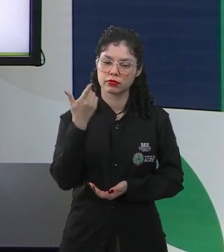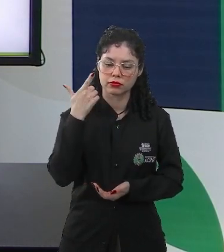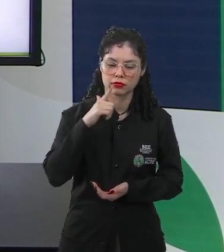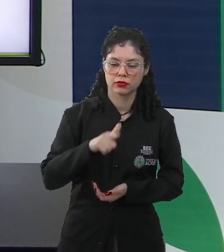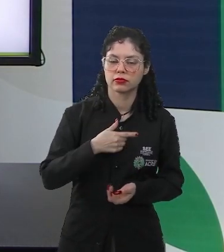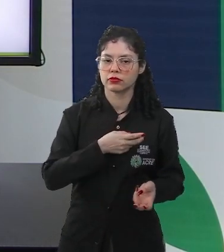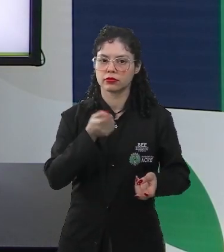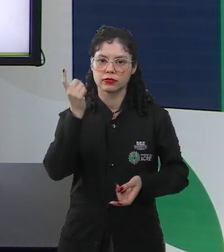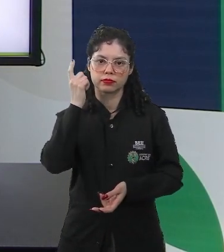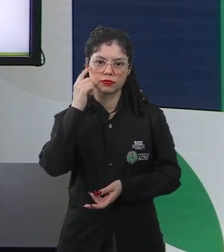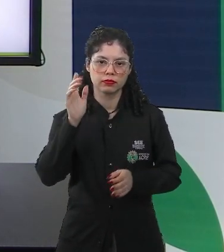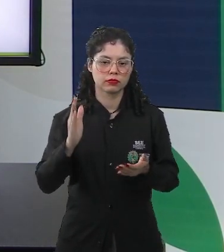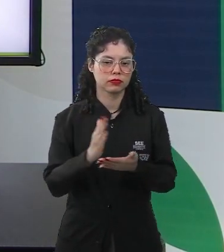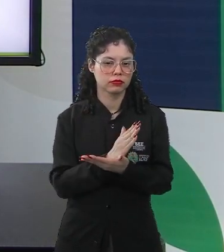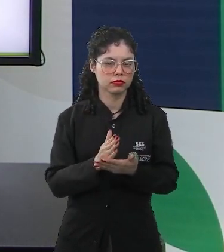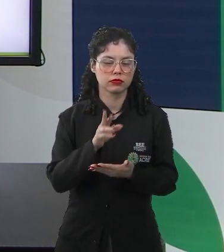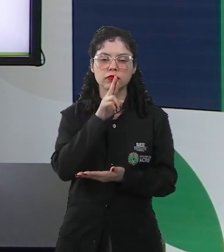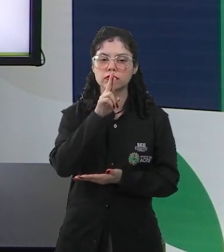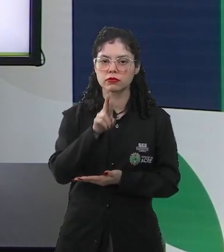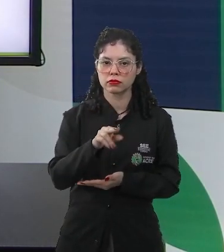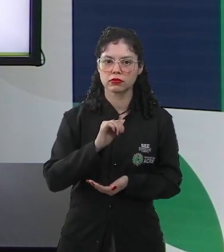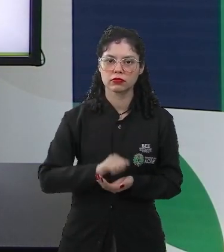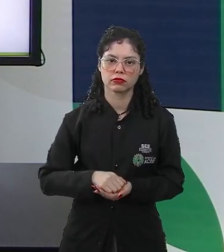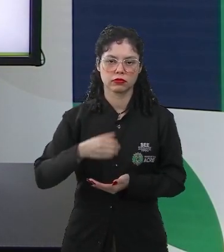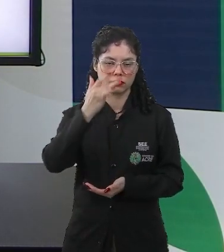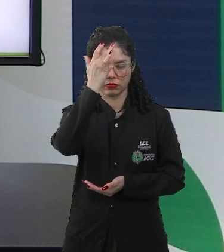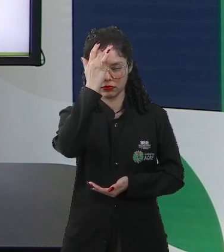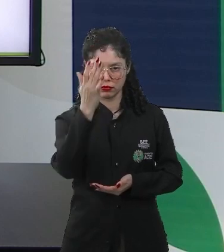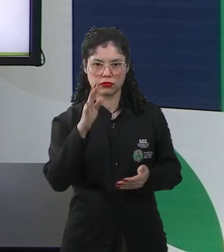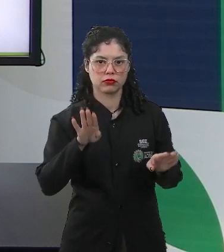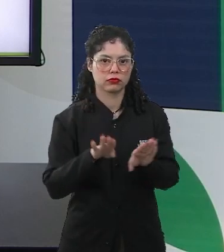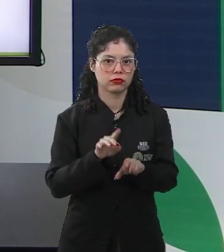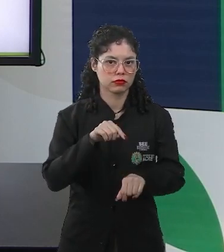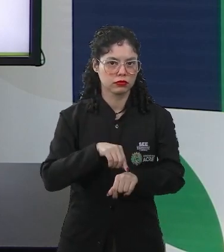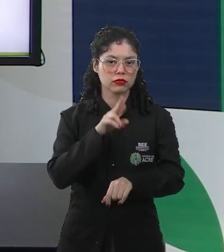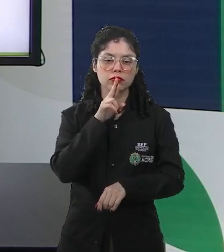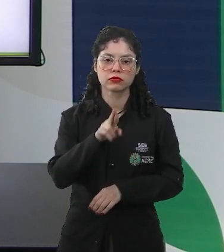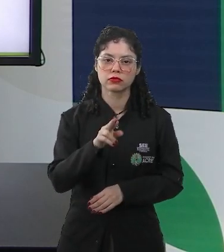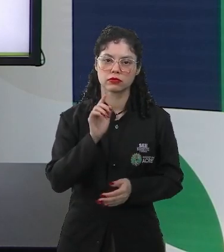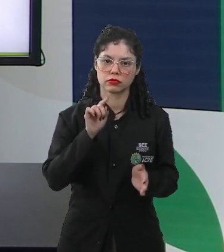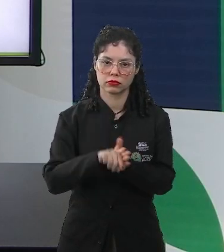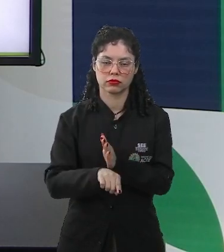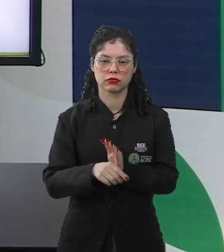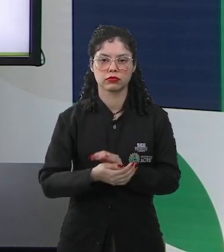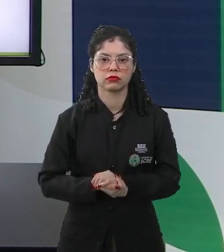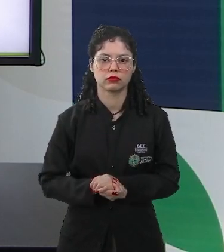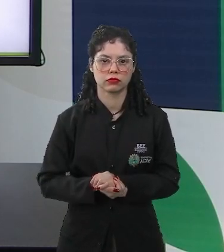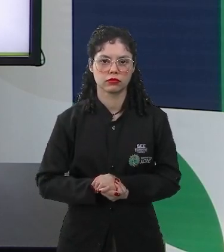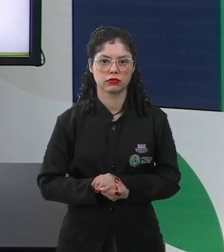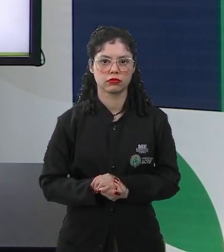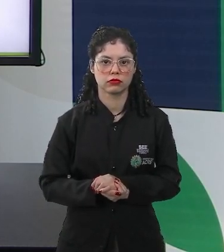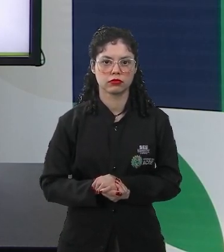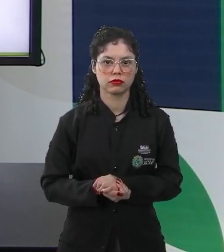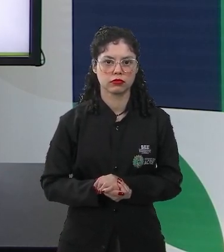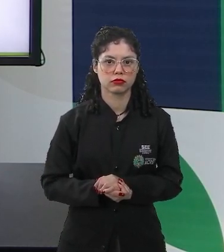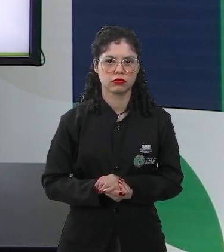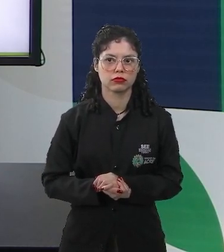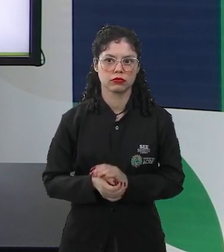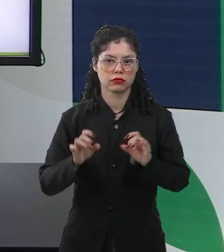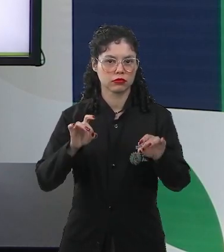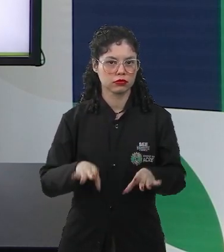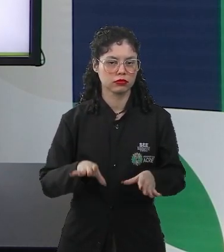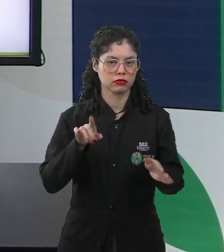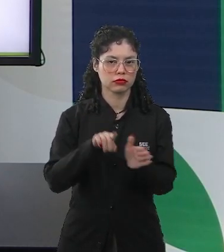conseguir pensar em soluções fáceis na hora de resolver questões do Enem. Bora para a nossa